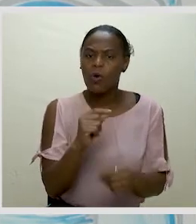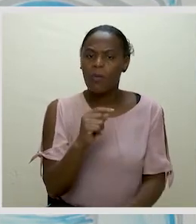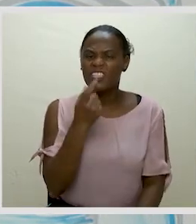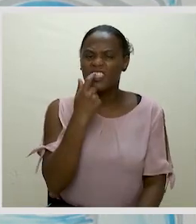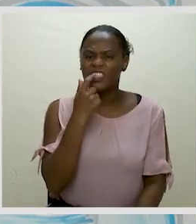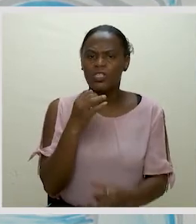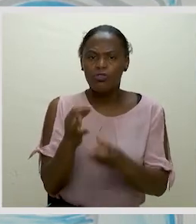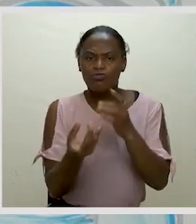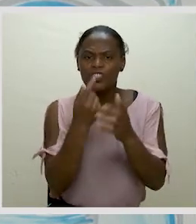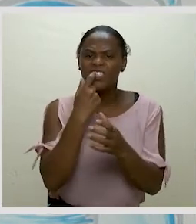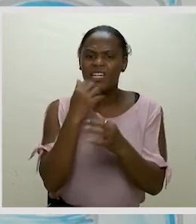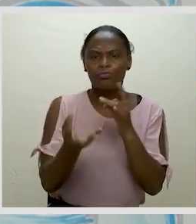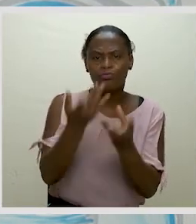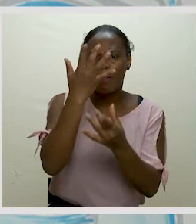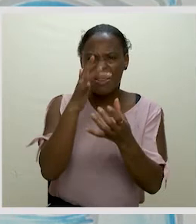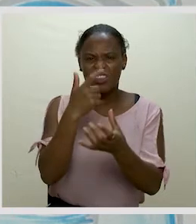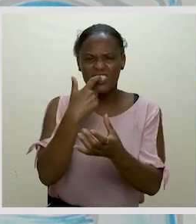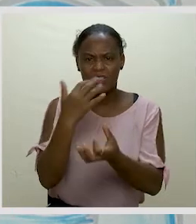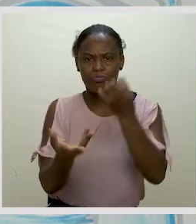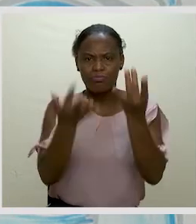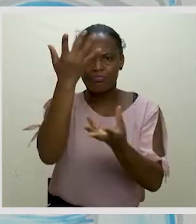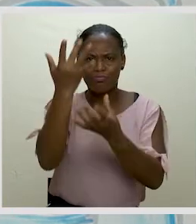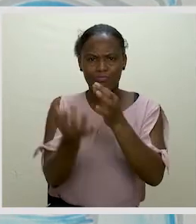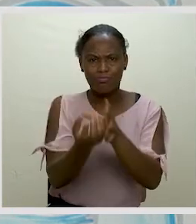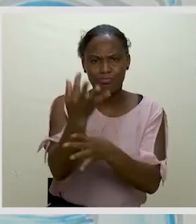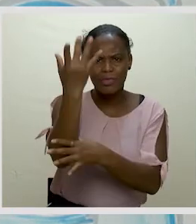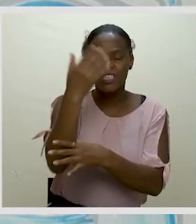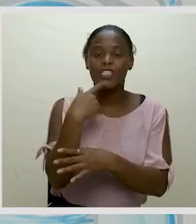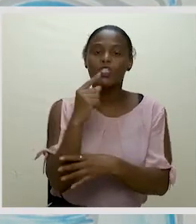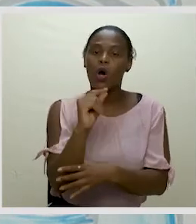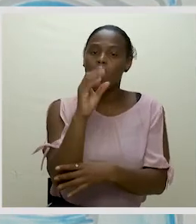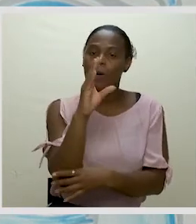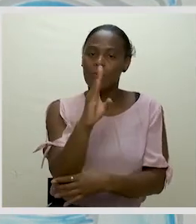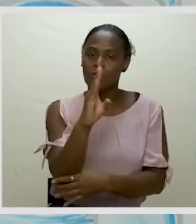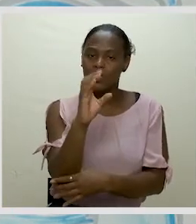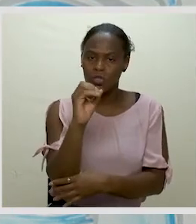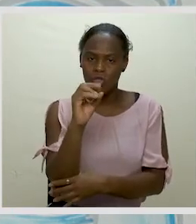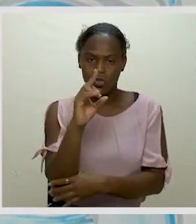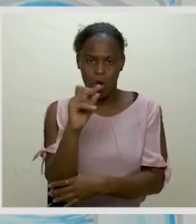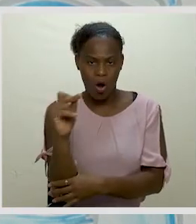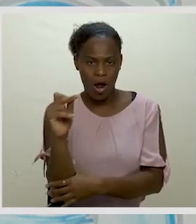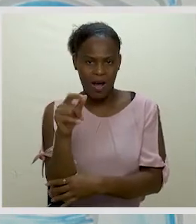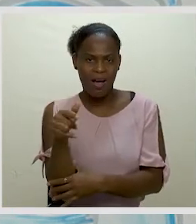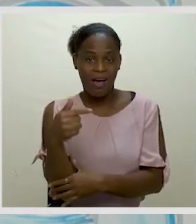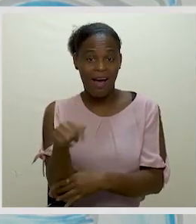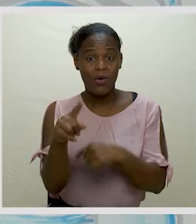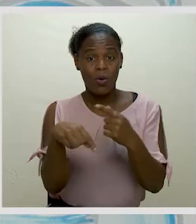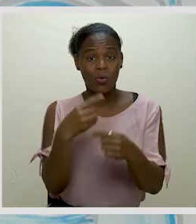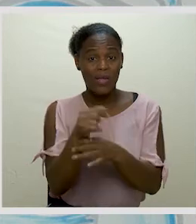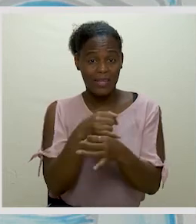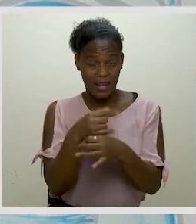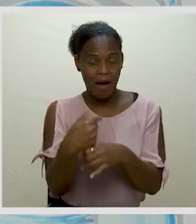chamamos também de jorra. Vocês conhecem jorra? Já ouviram falar de jorra? Né? Mesmo noutras ilhas existe